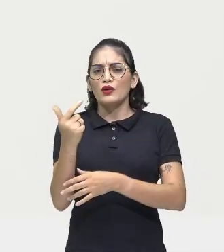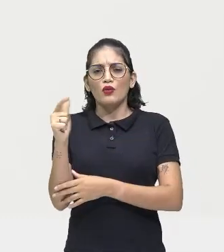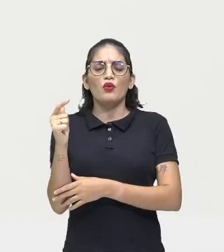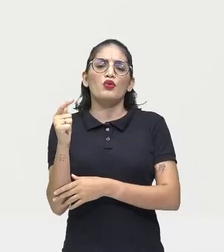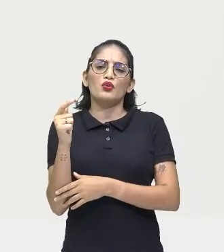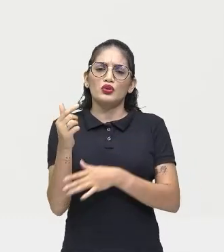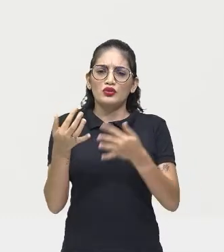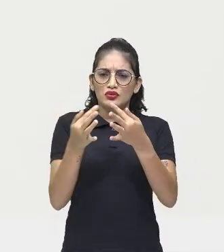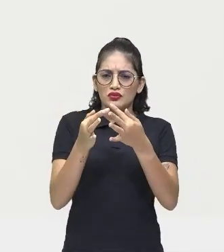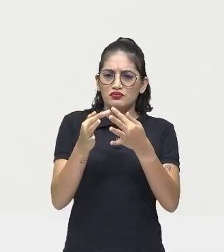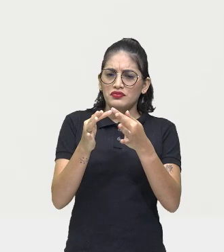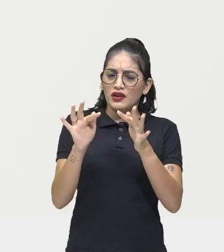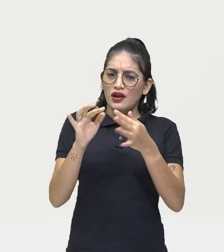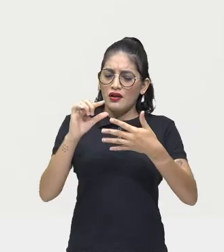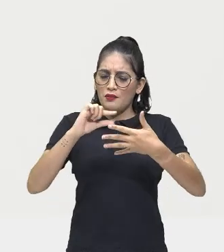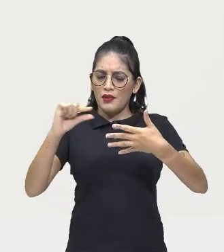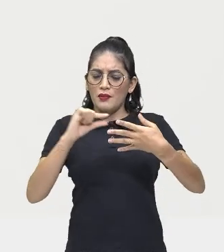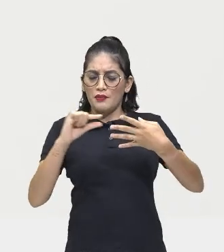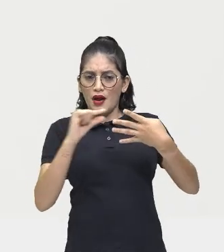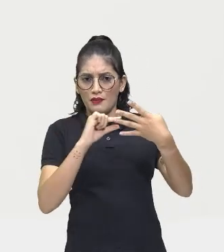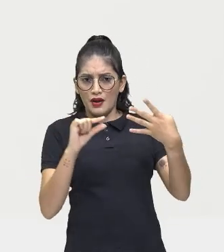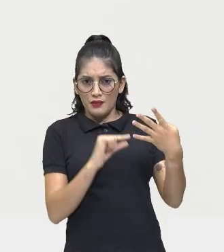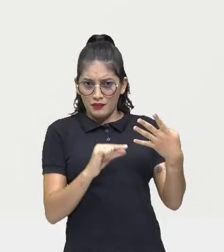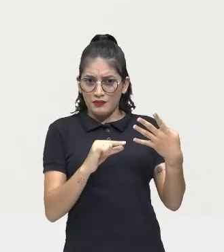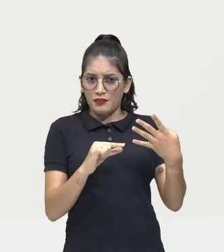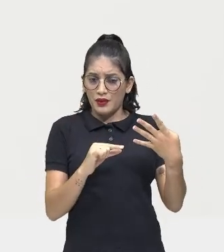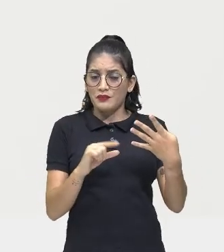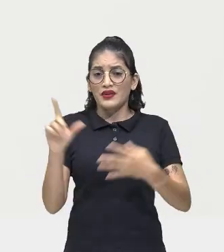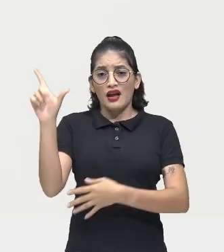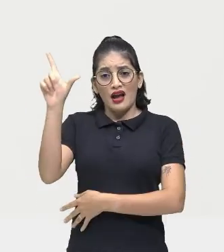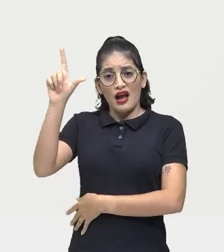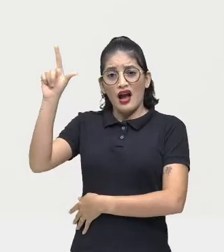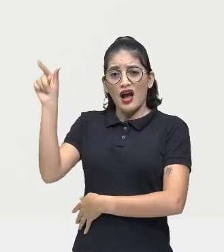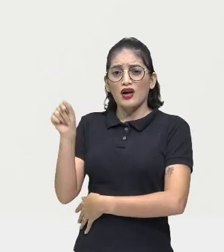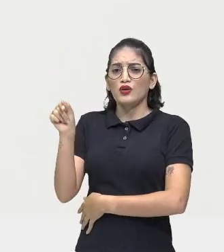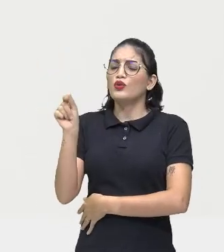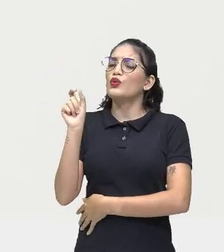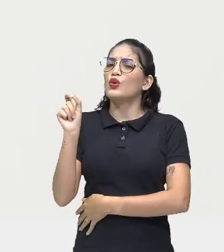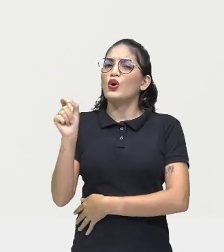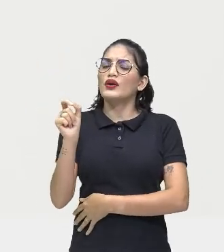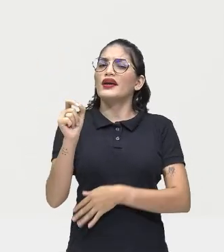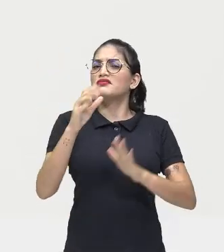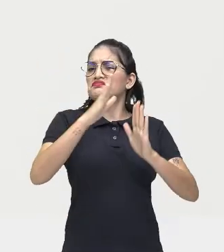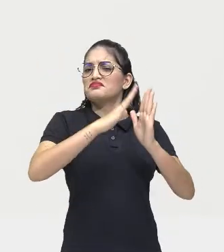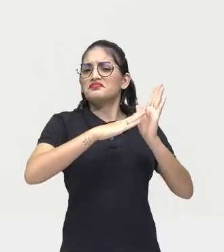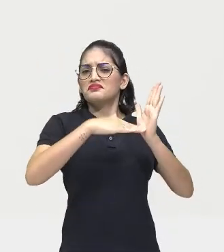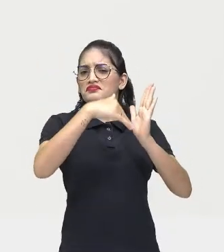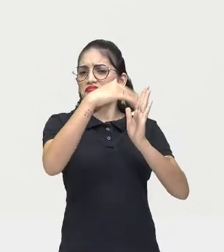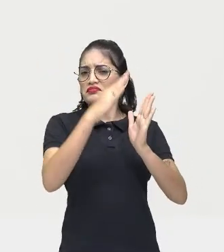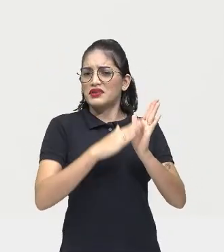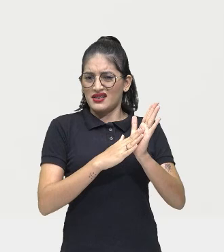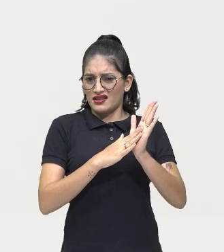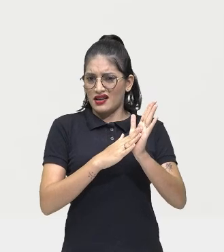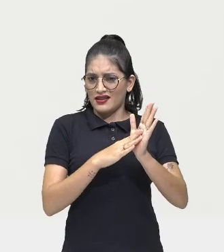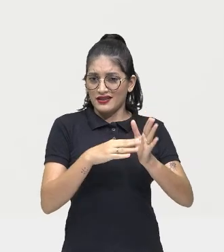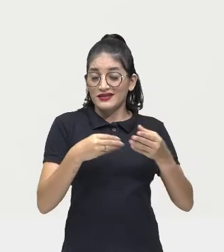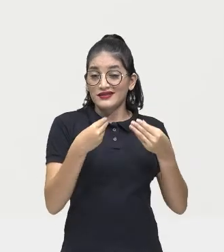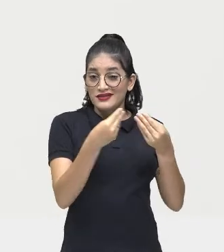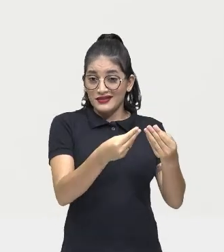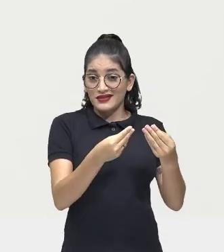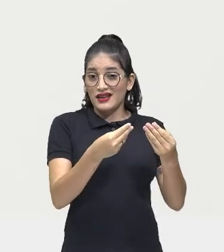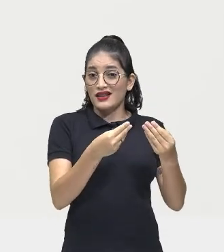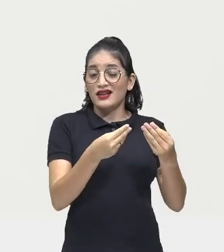versos, a lua pinta. Perceba que eu tenho o verbo aí de ação, pintar, ou seja, pintar. A